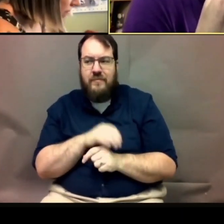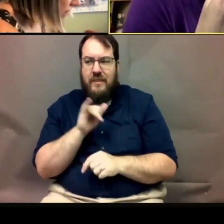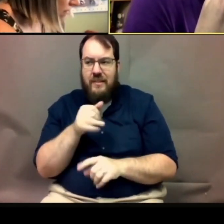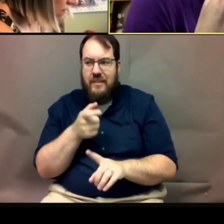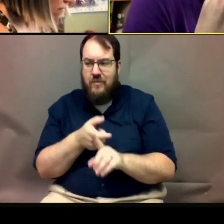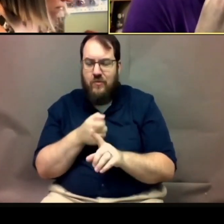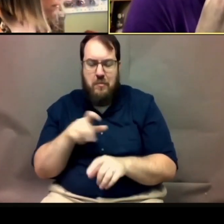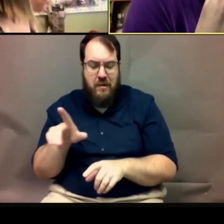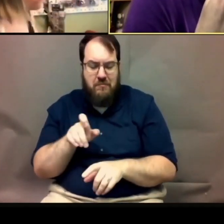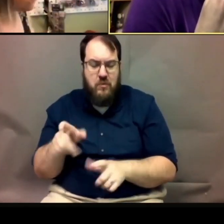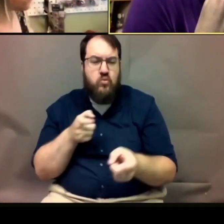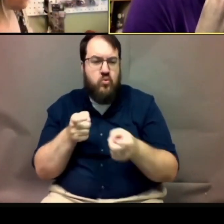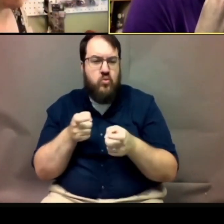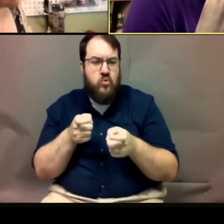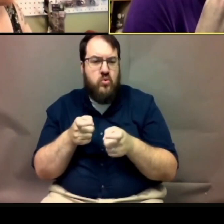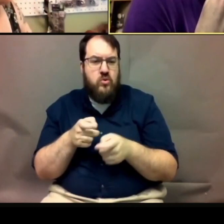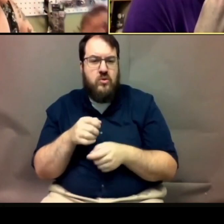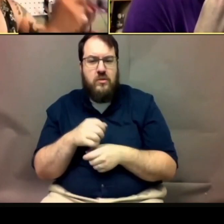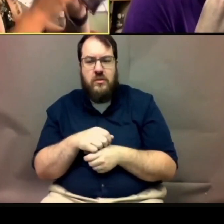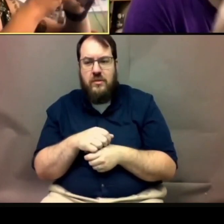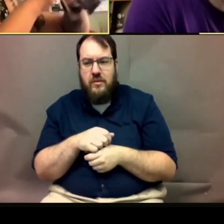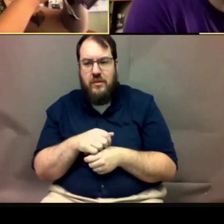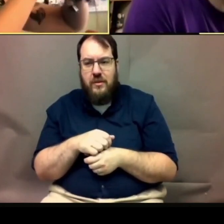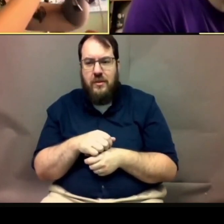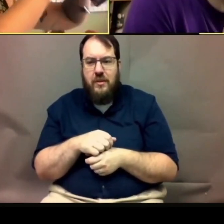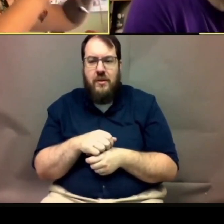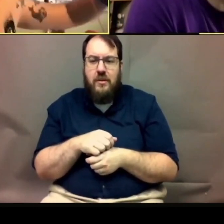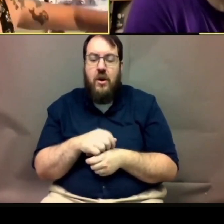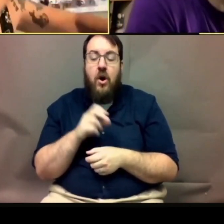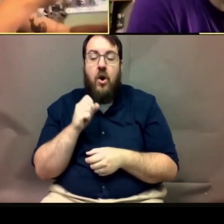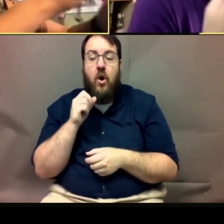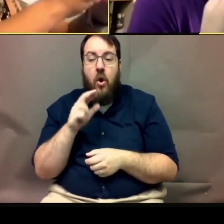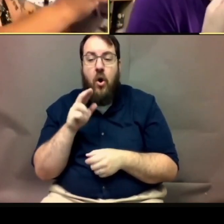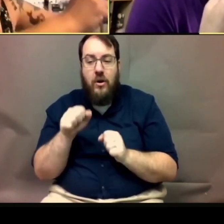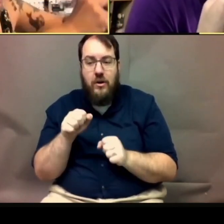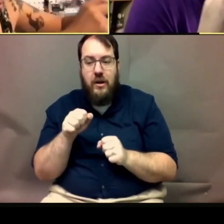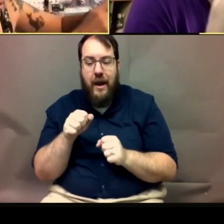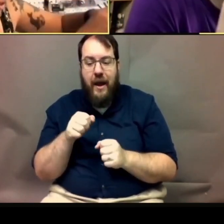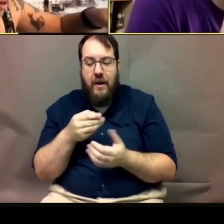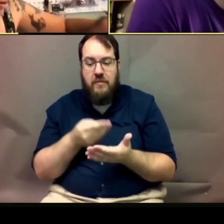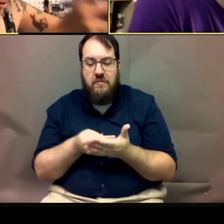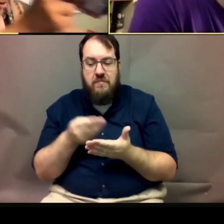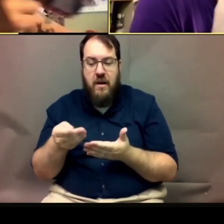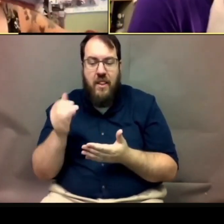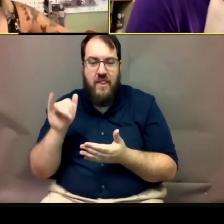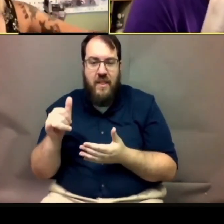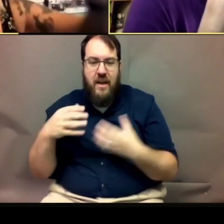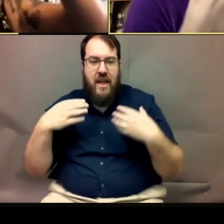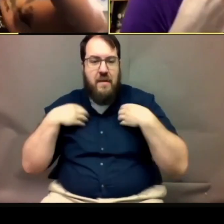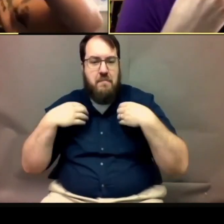Makemake e é ali que você vai usar o W-A-S-G